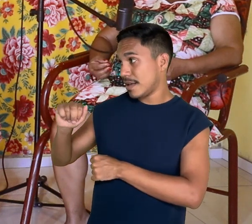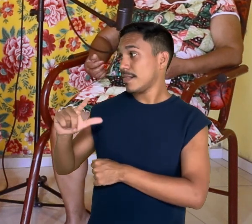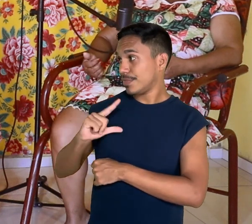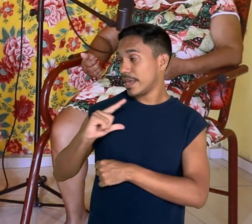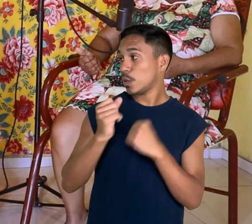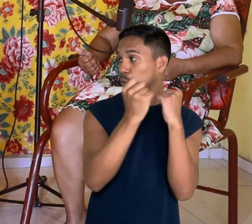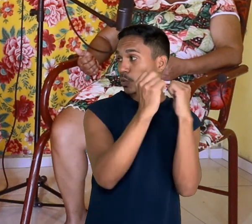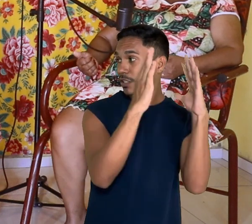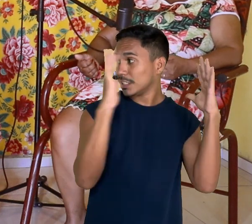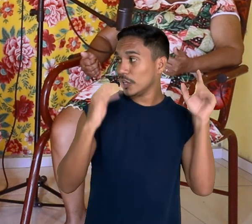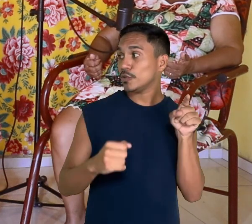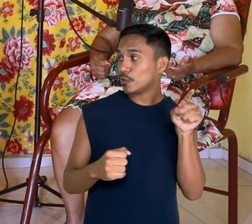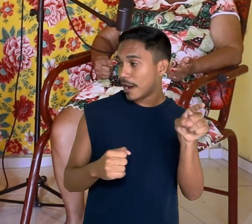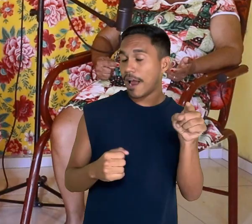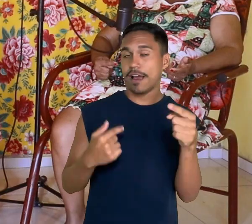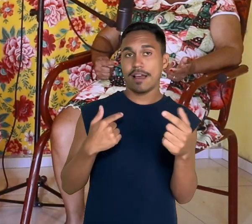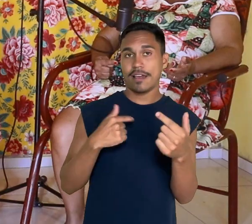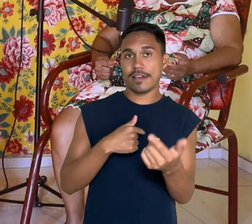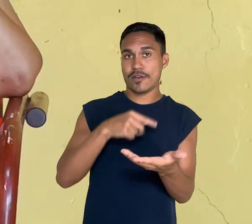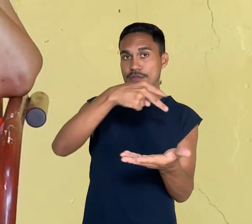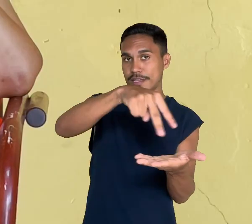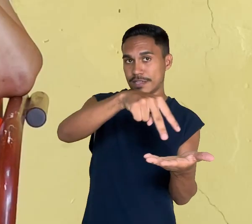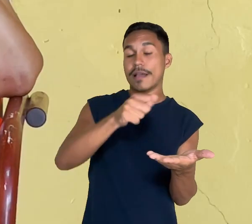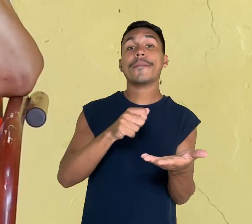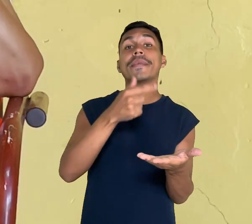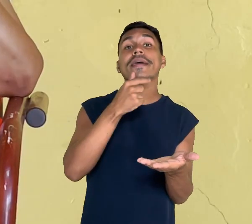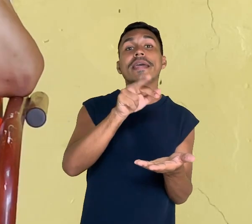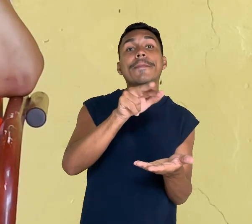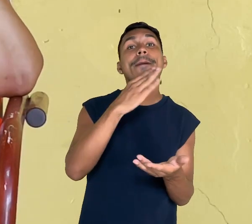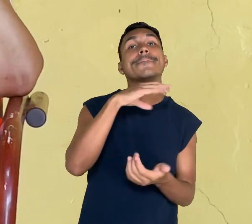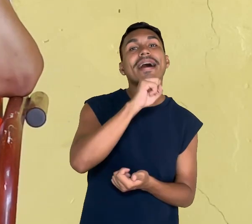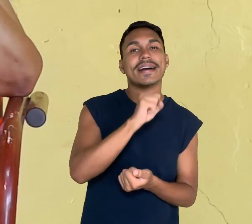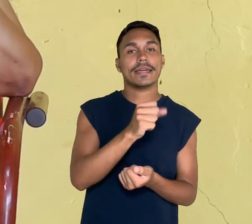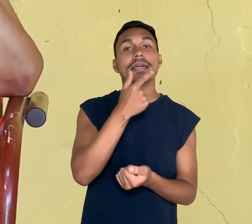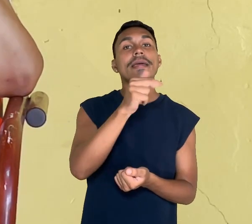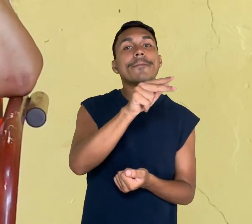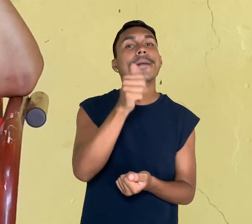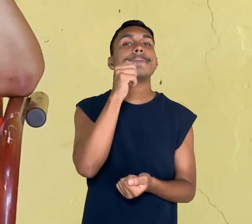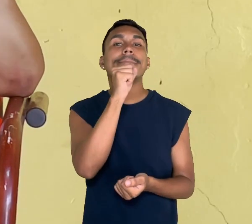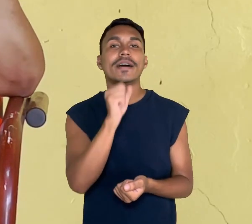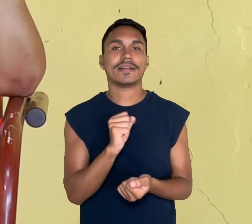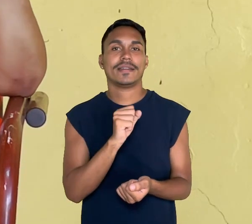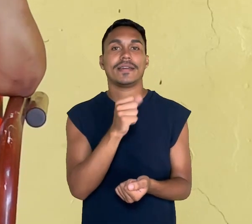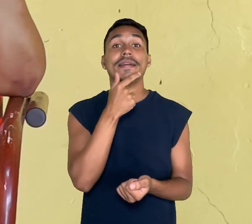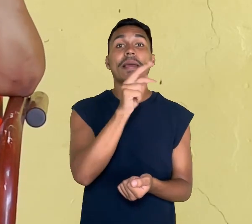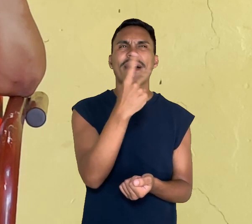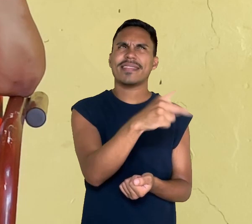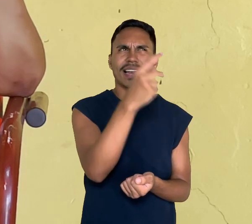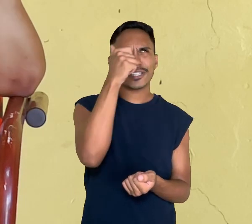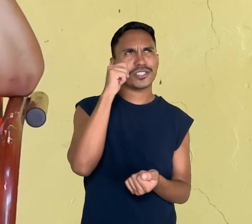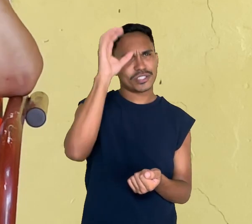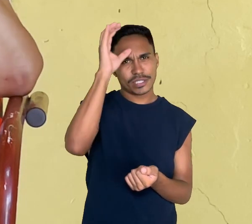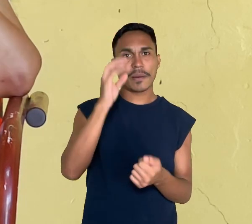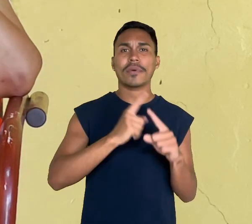que é lá no sítio Cipó, onde eu contei lá no começo da minha história. Fui na casa da irmã do meu pai, na casa da irmã da minha mãe, na casa da irmã da